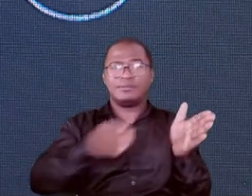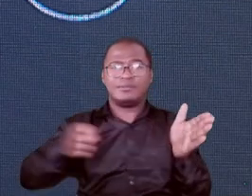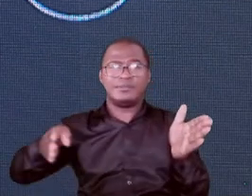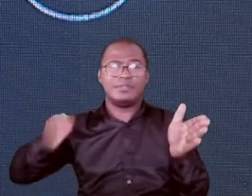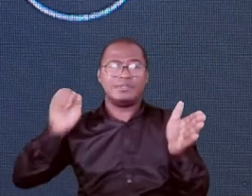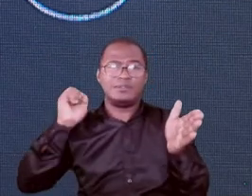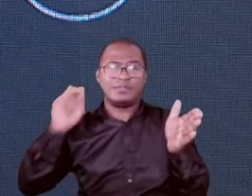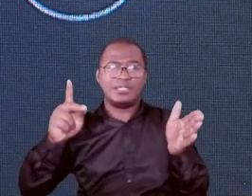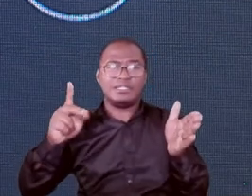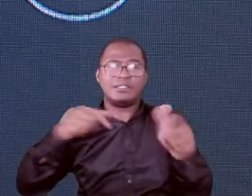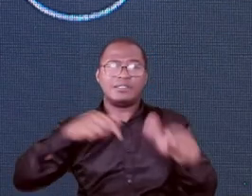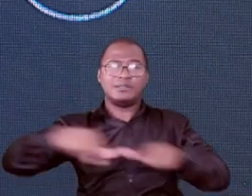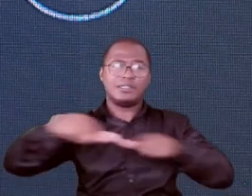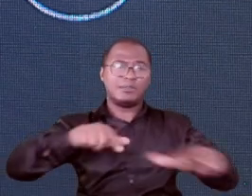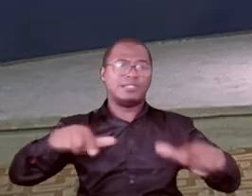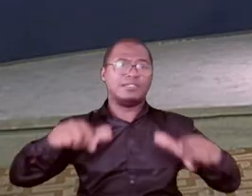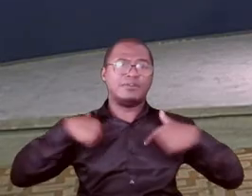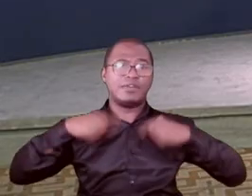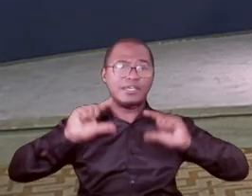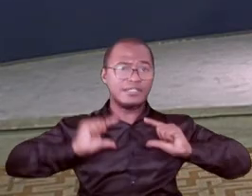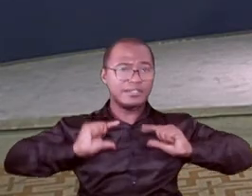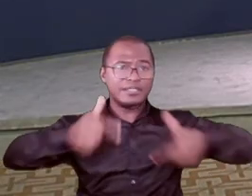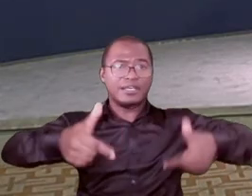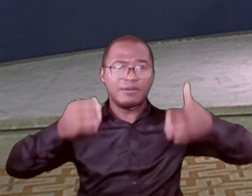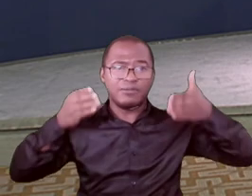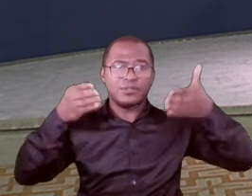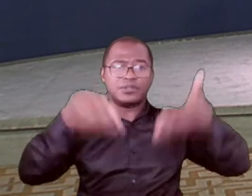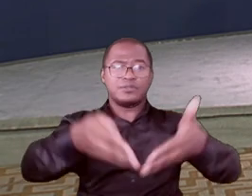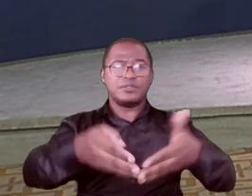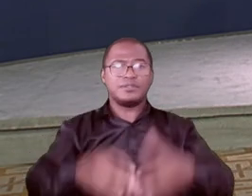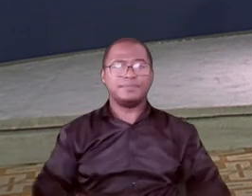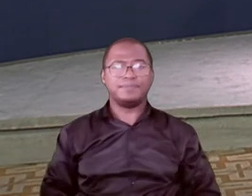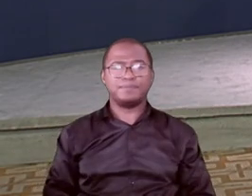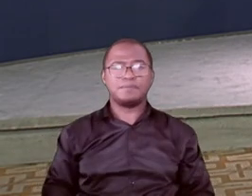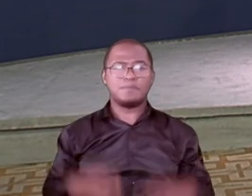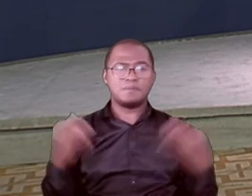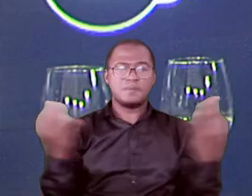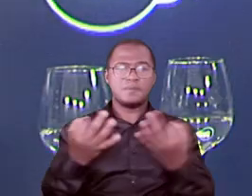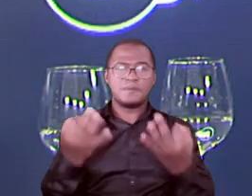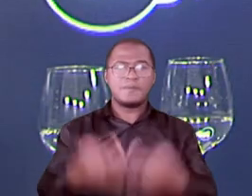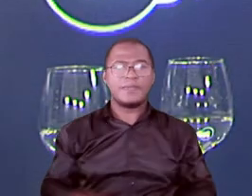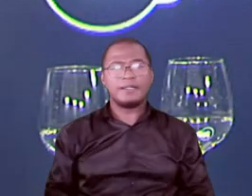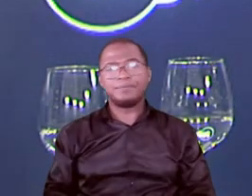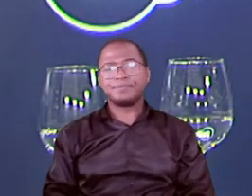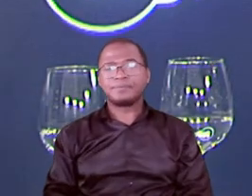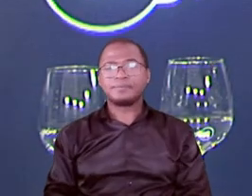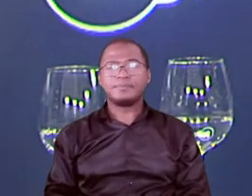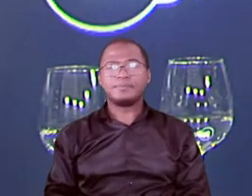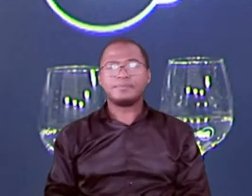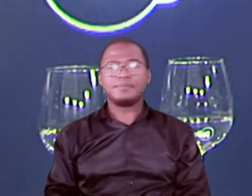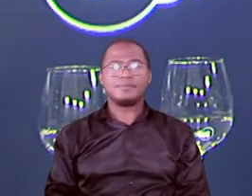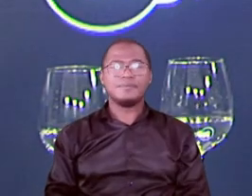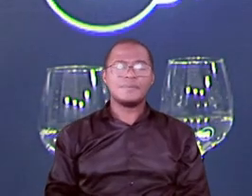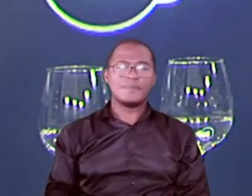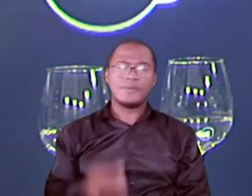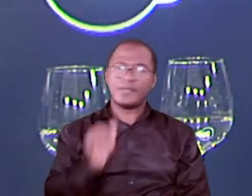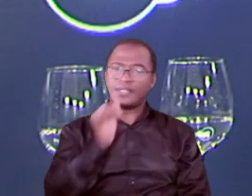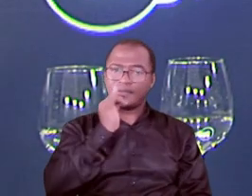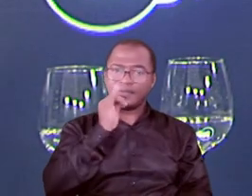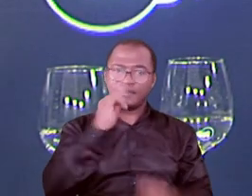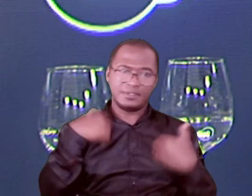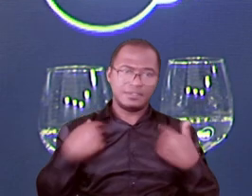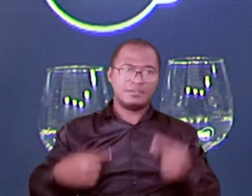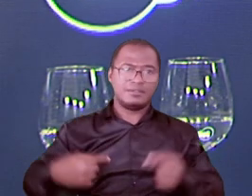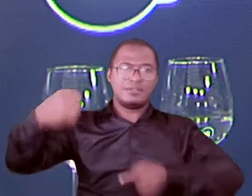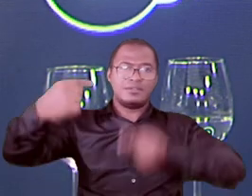para isso que a gente vive perfeito te falou da dagem e de novo você tem um competidor na aqui